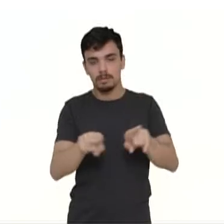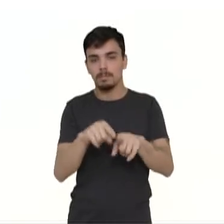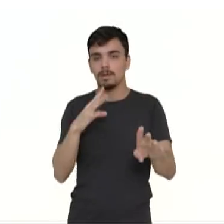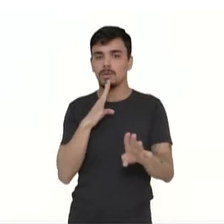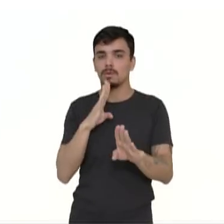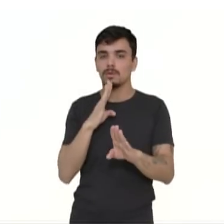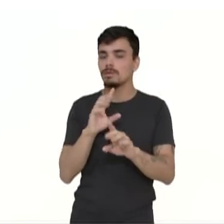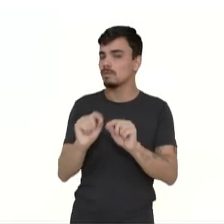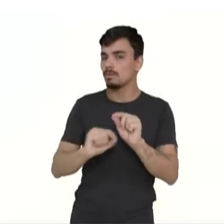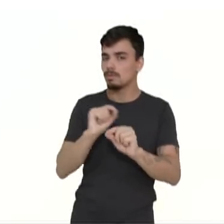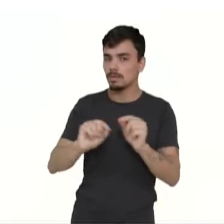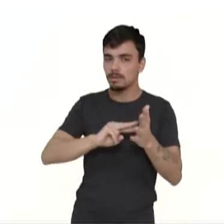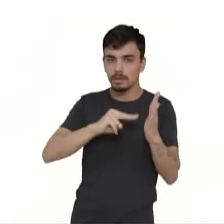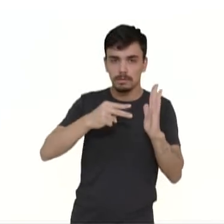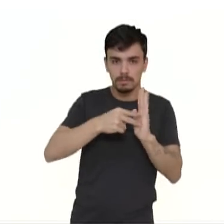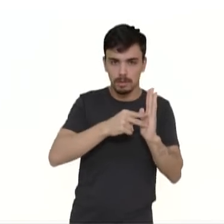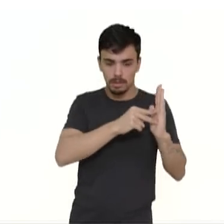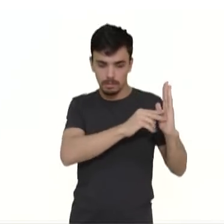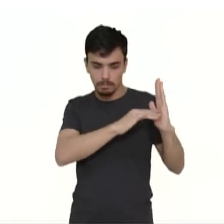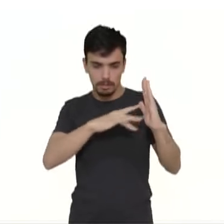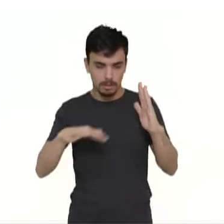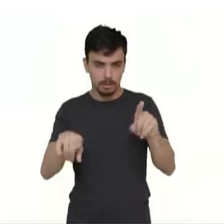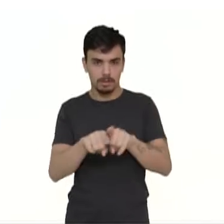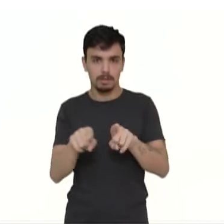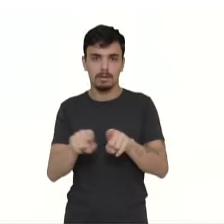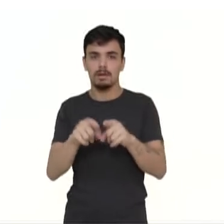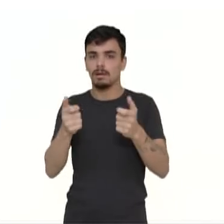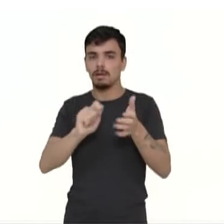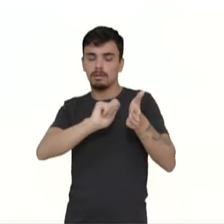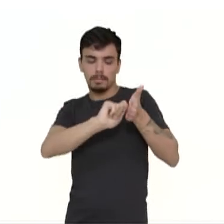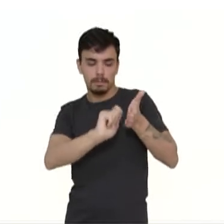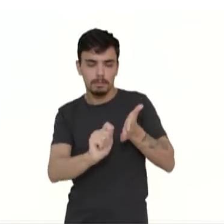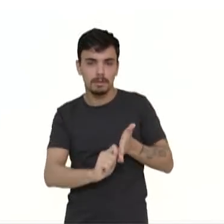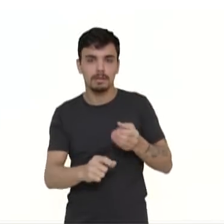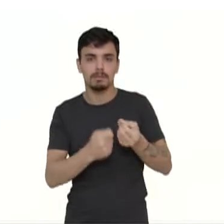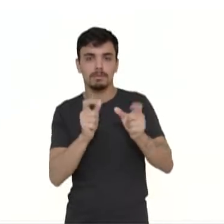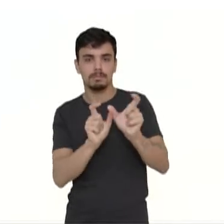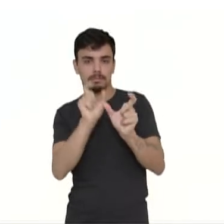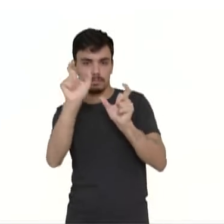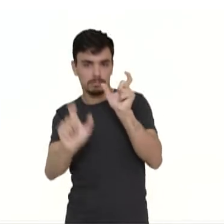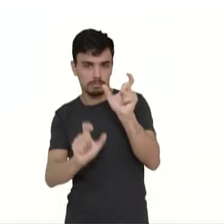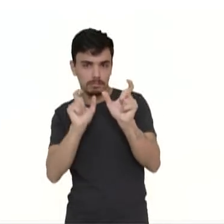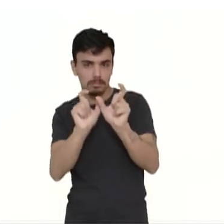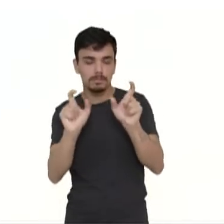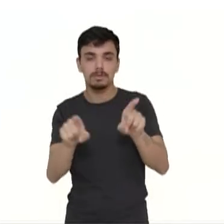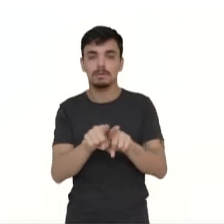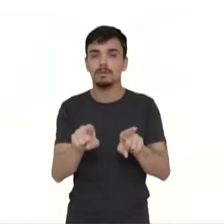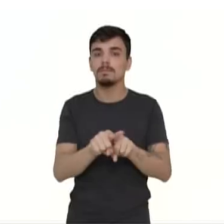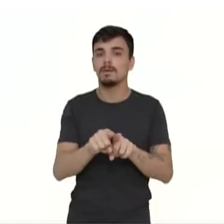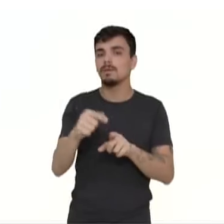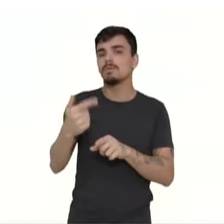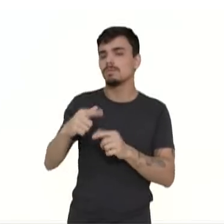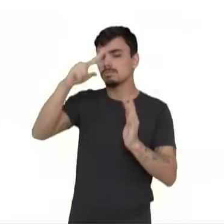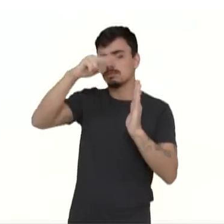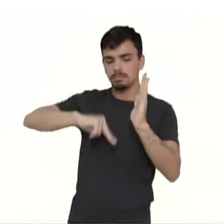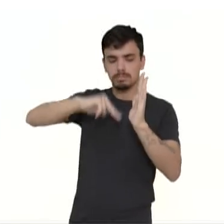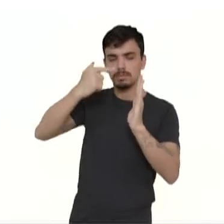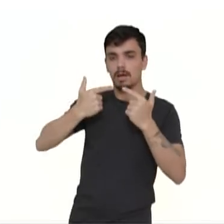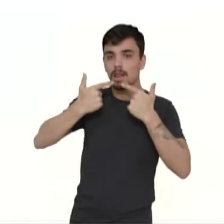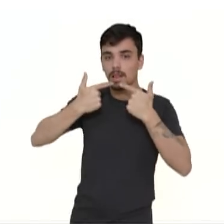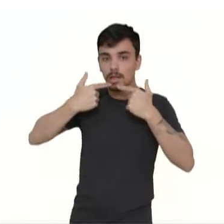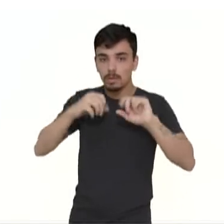o efeito de sentido decorrente da exploração dos recursos ortográficos ou morfossintáticos e fazer uma análise